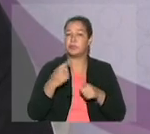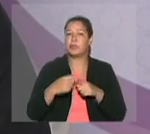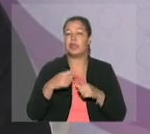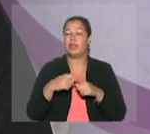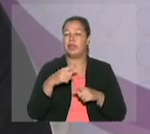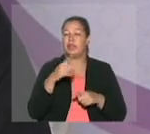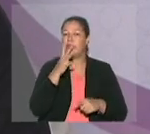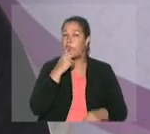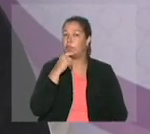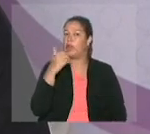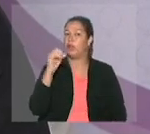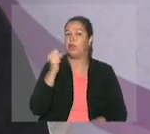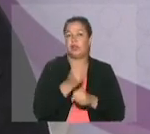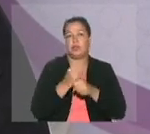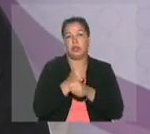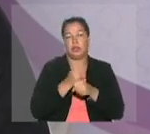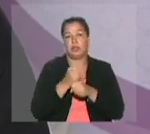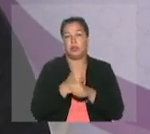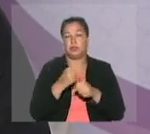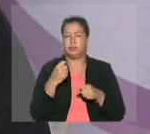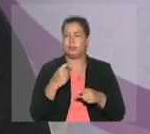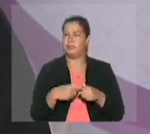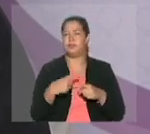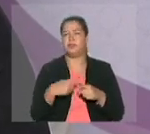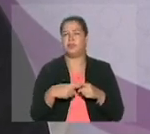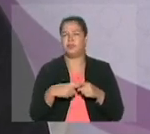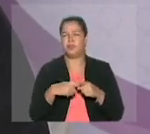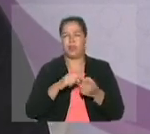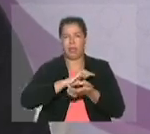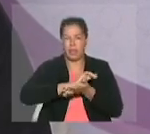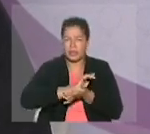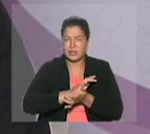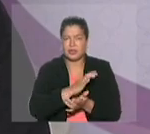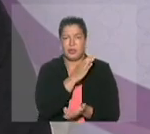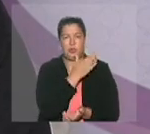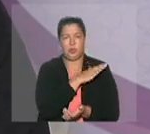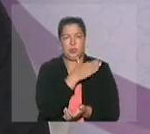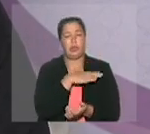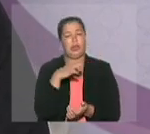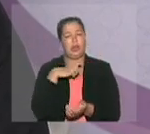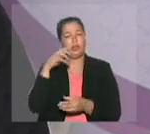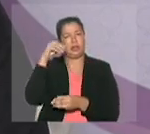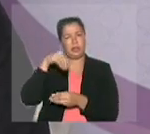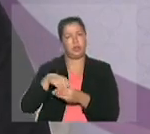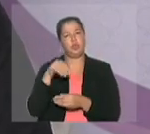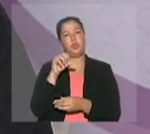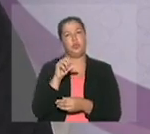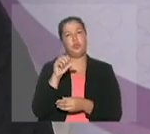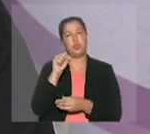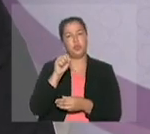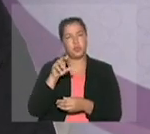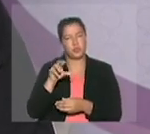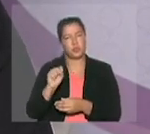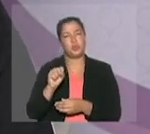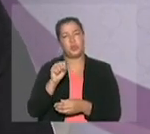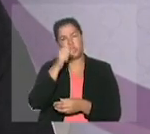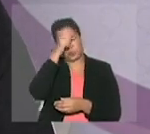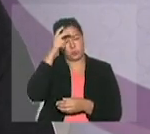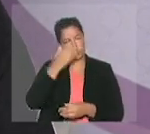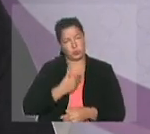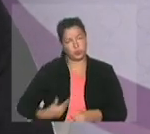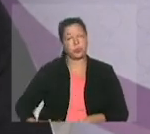implantar. Porque, na verdade, o racismo institucional que existe no SUS, que é uma realidade, que as